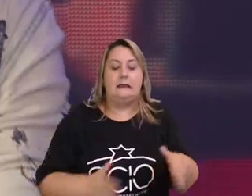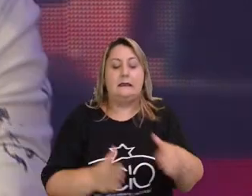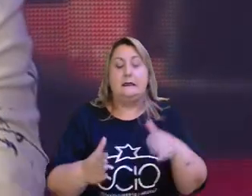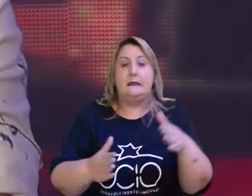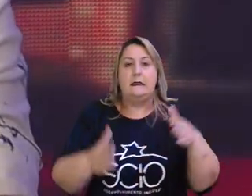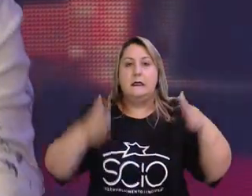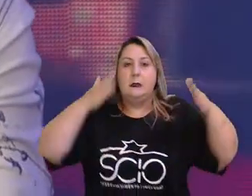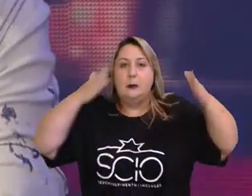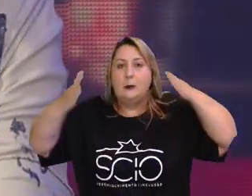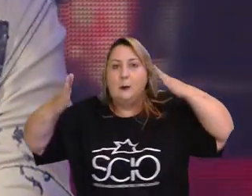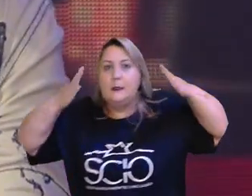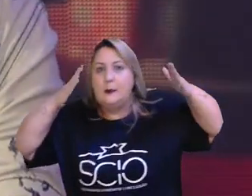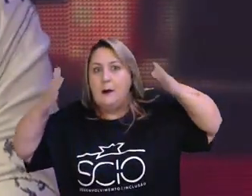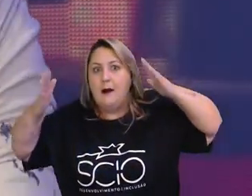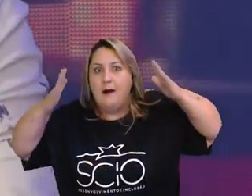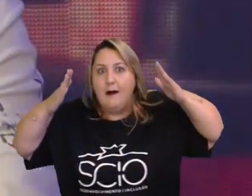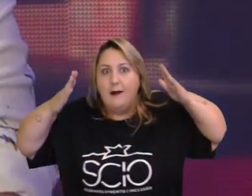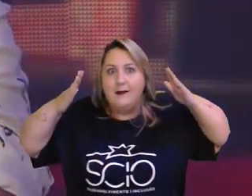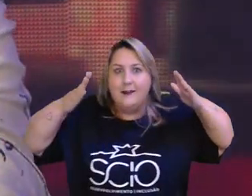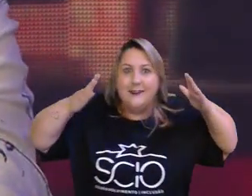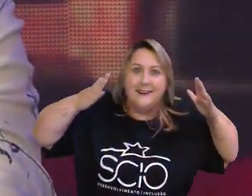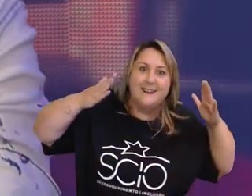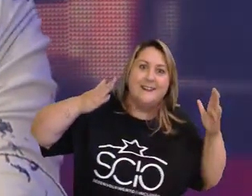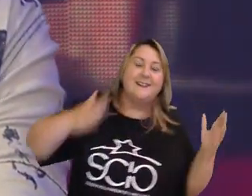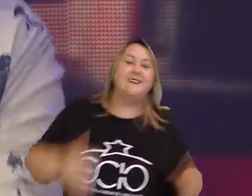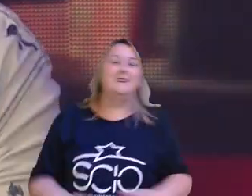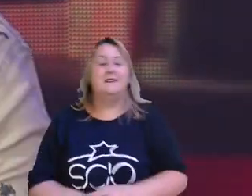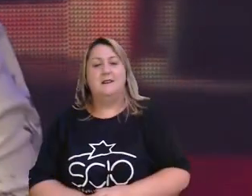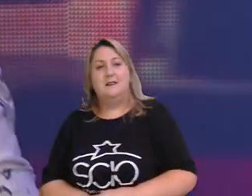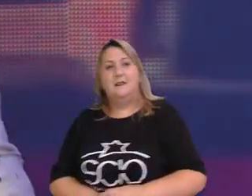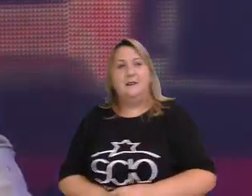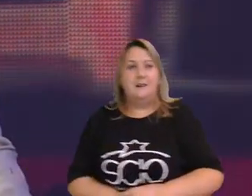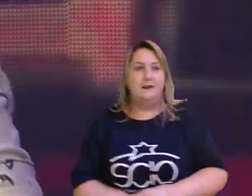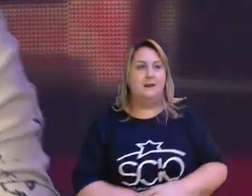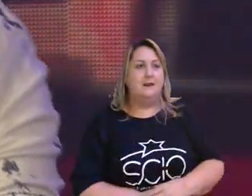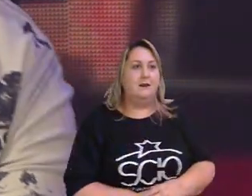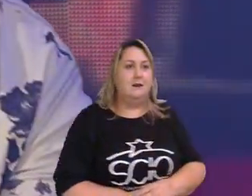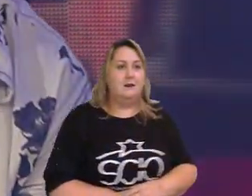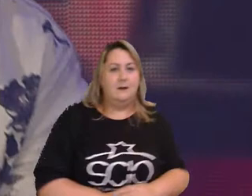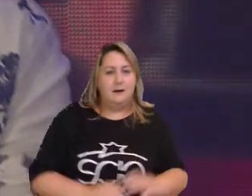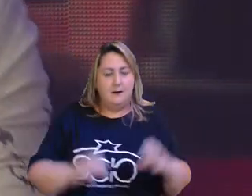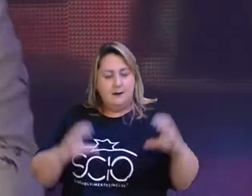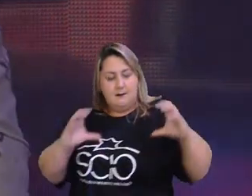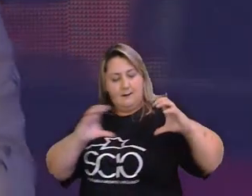Pela estrada do seu caminhão.